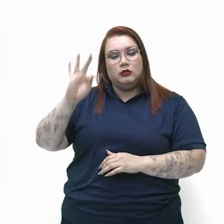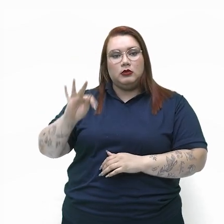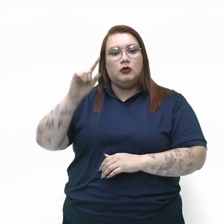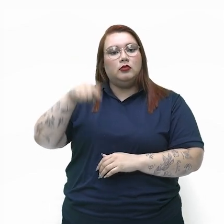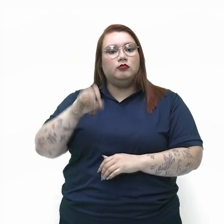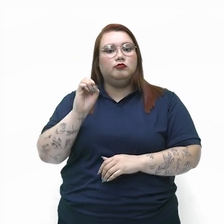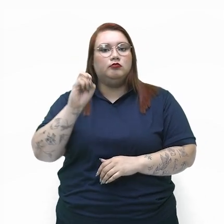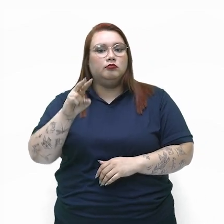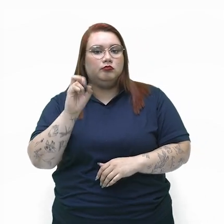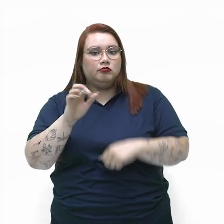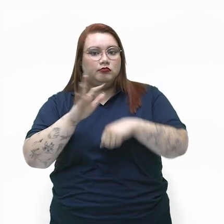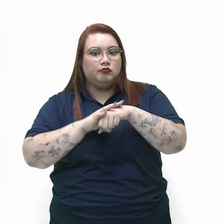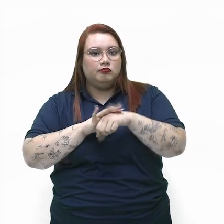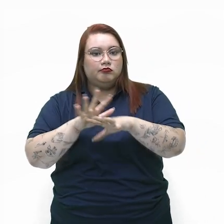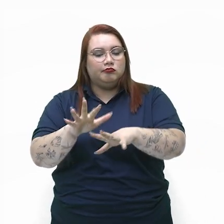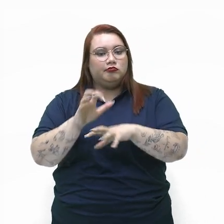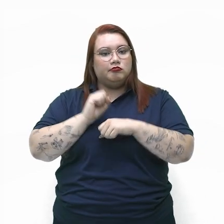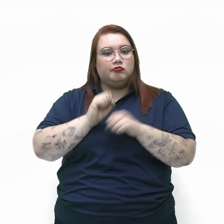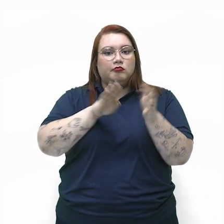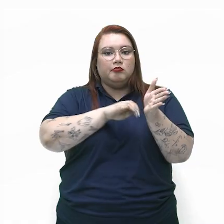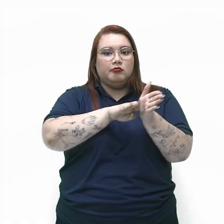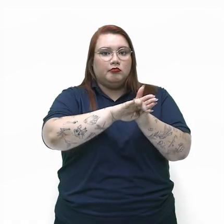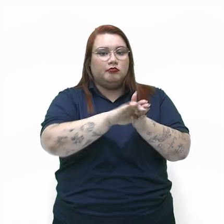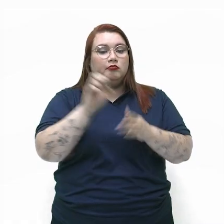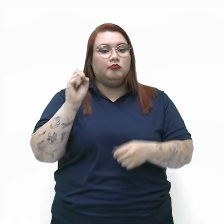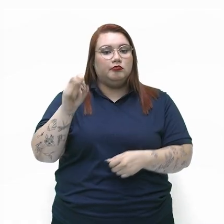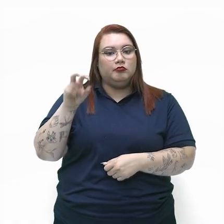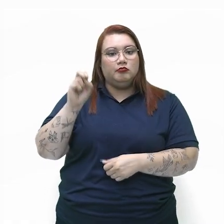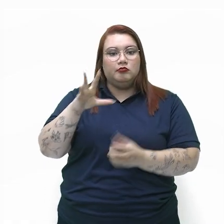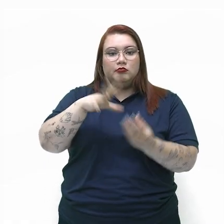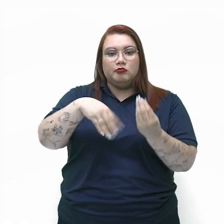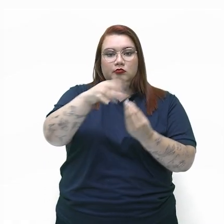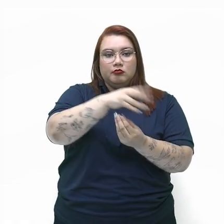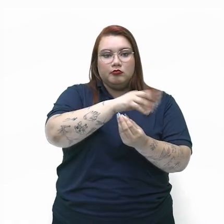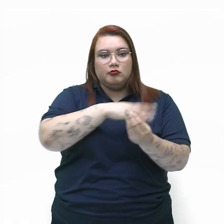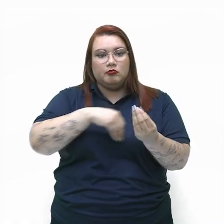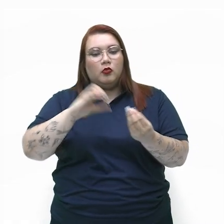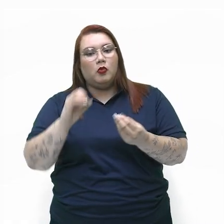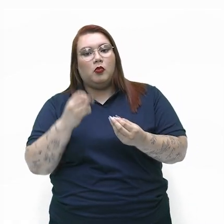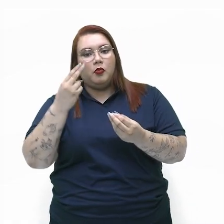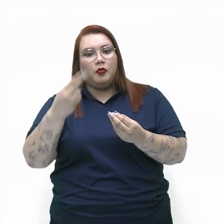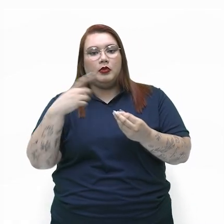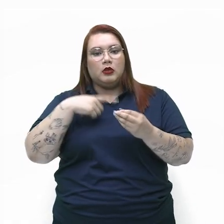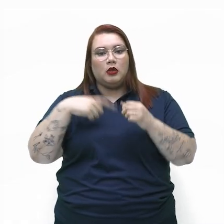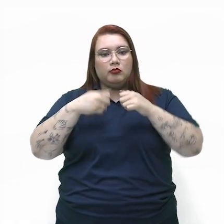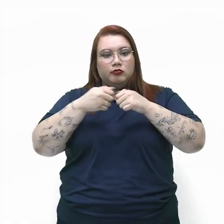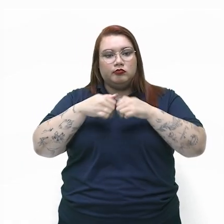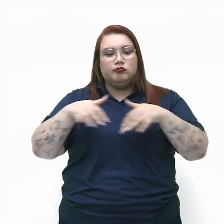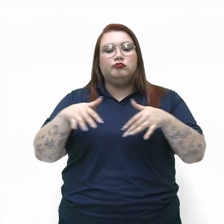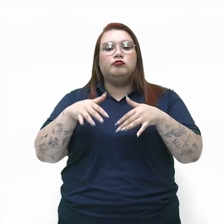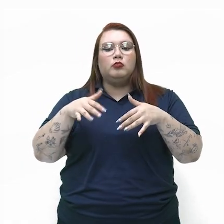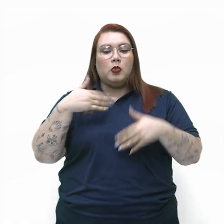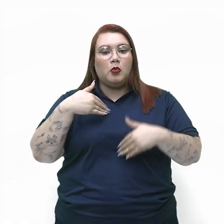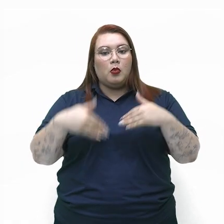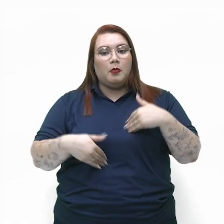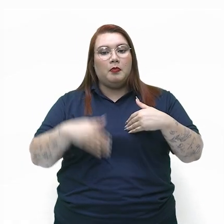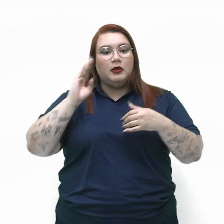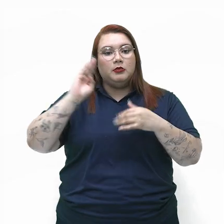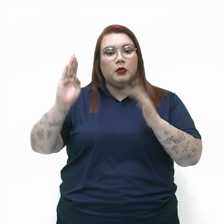ISTs. As ISTs, elas são infecções causadas por bactérias, vírus, fungos ou parasitas que se